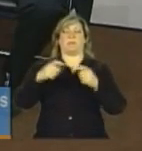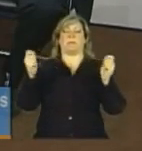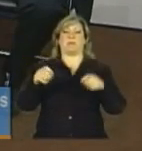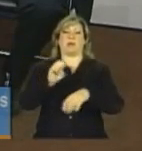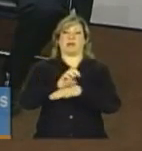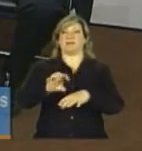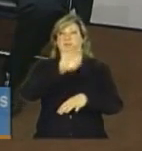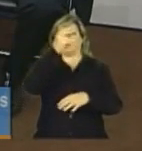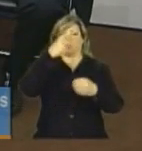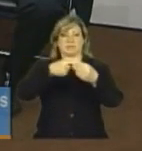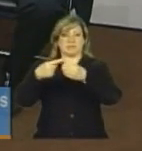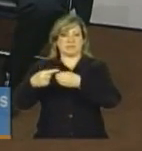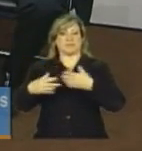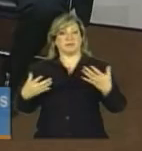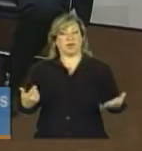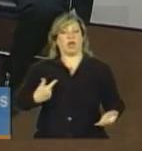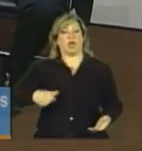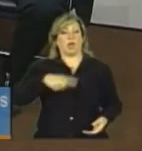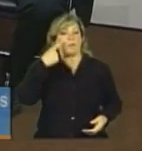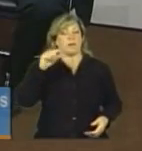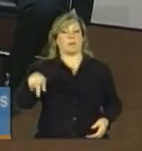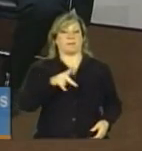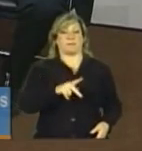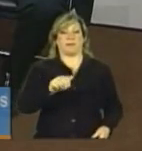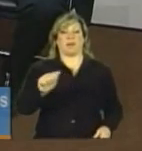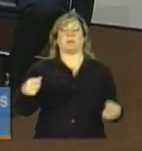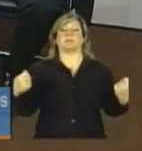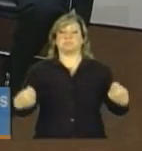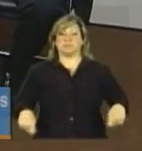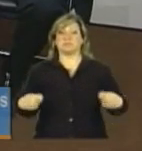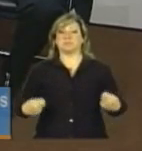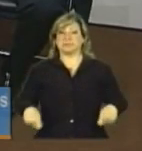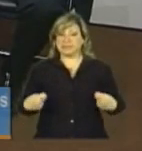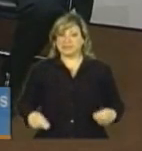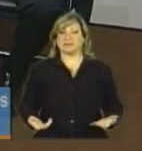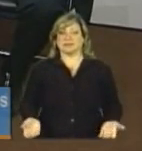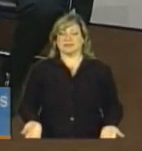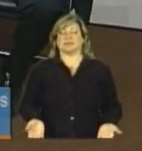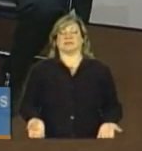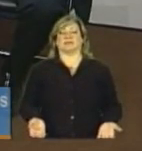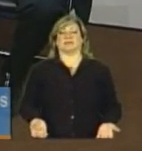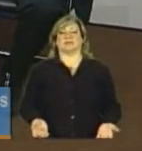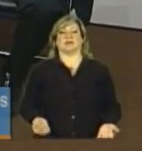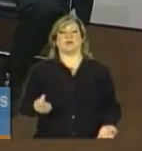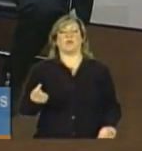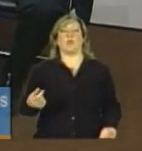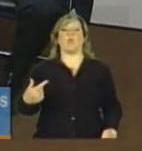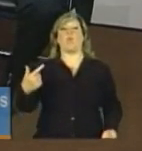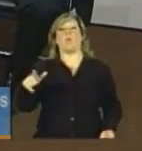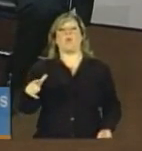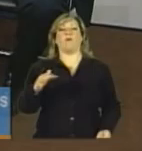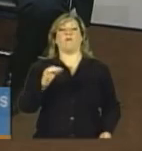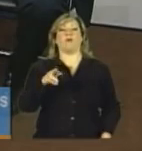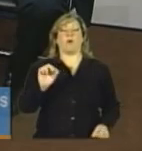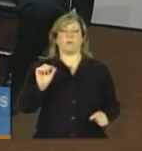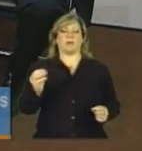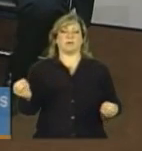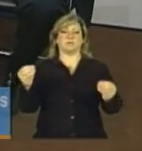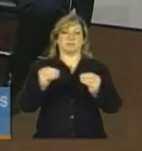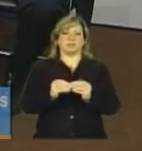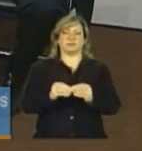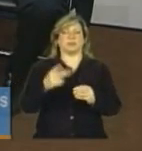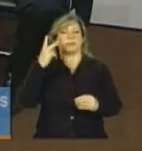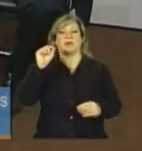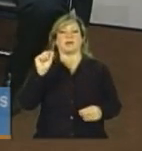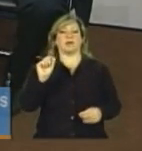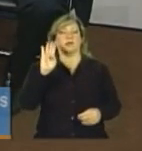estado ou município, é que nós percebemos que o PA precisava de um outro, uma outra forma de de implementação para